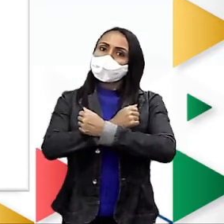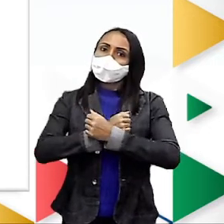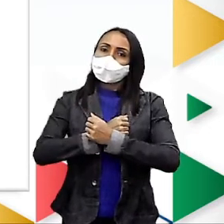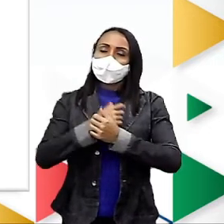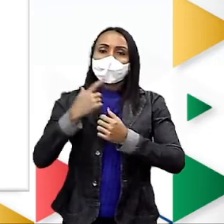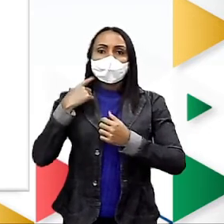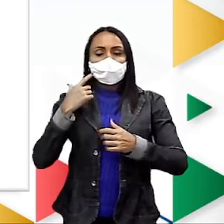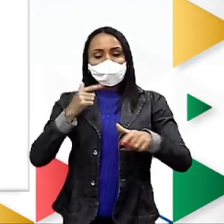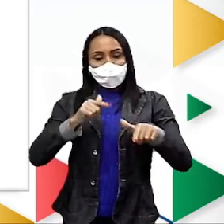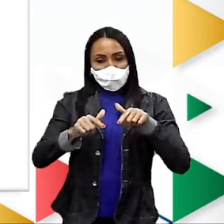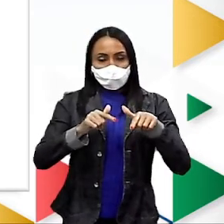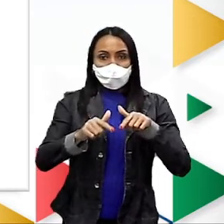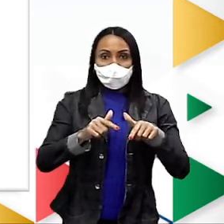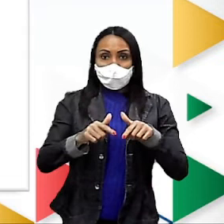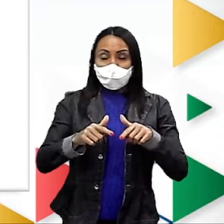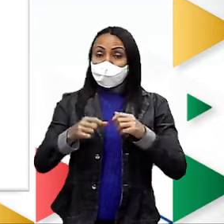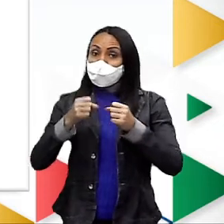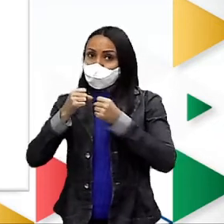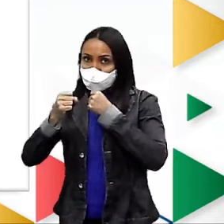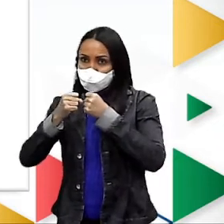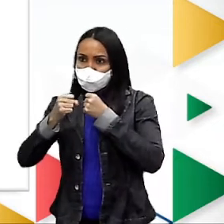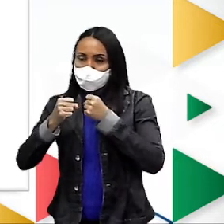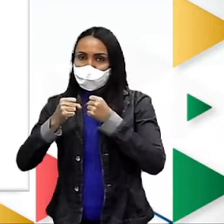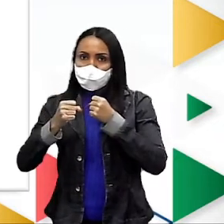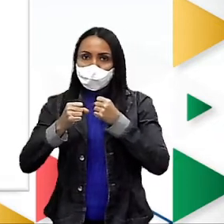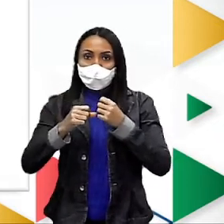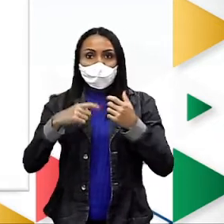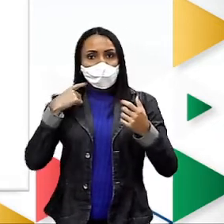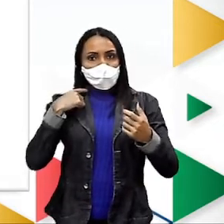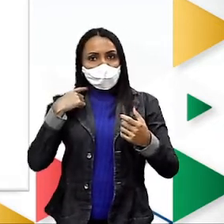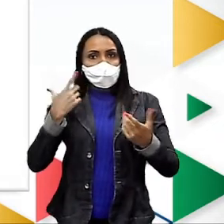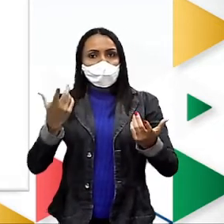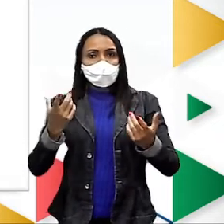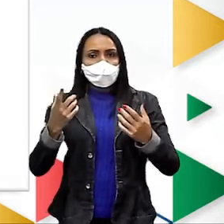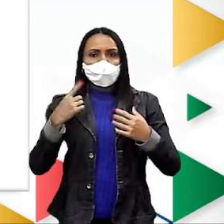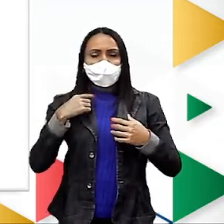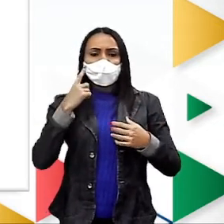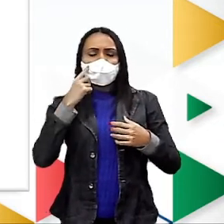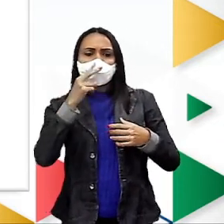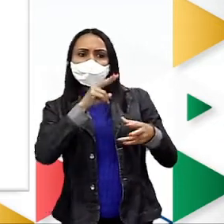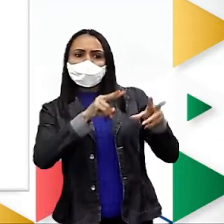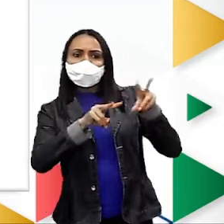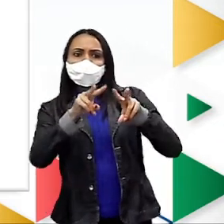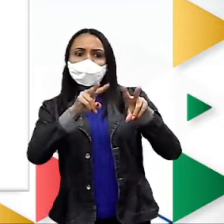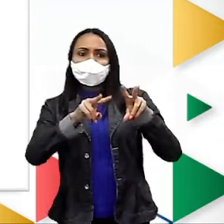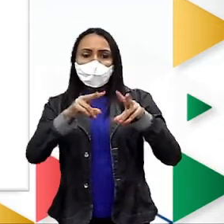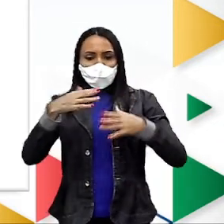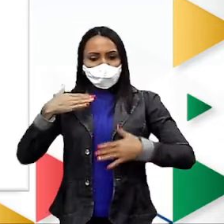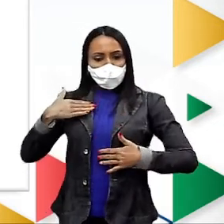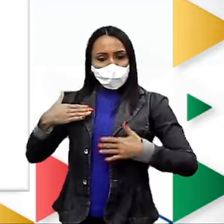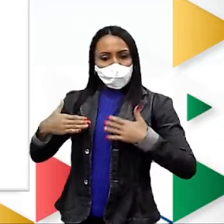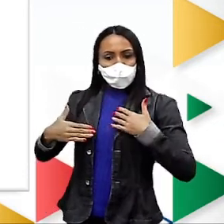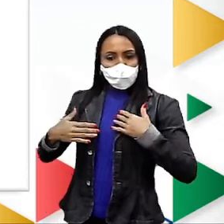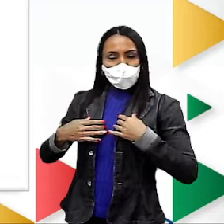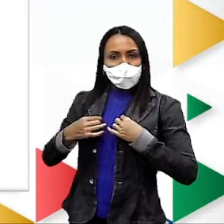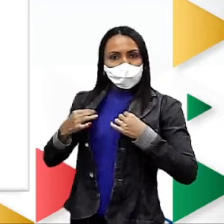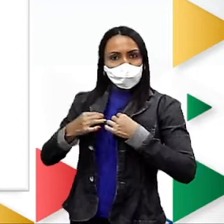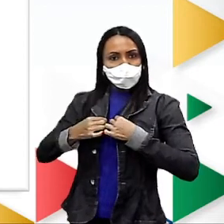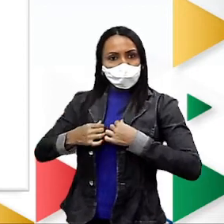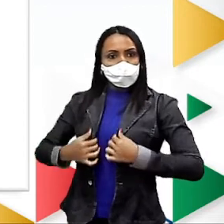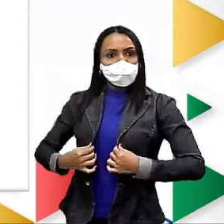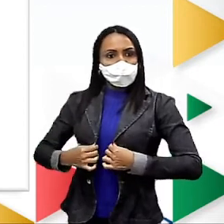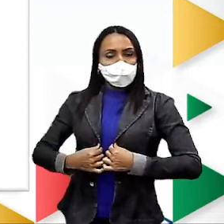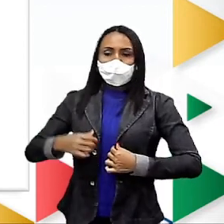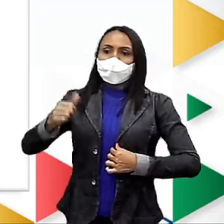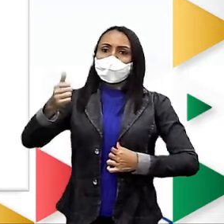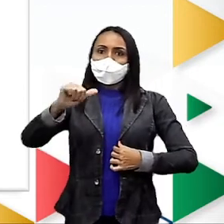um emprego, se é uma entrevista de emprego, suas roupas serão avaliadas, a sua forma de comportar-se naquele